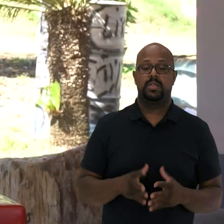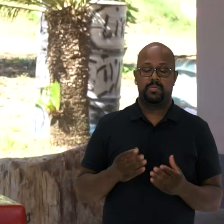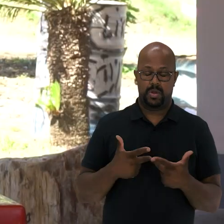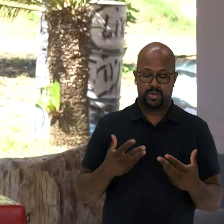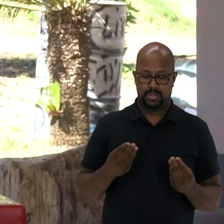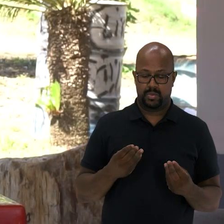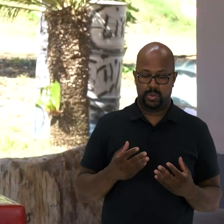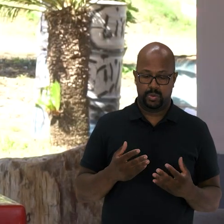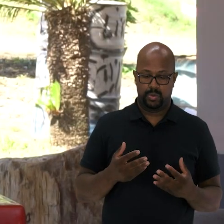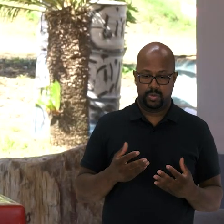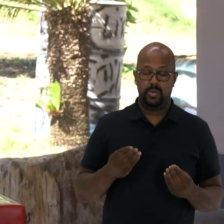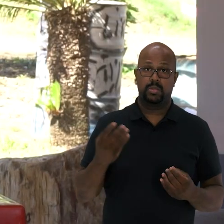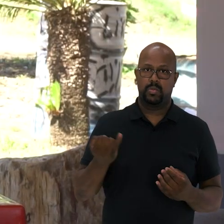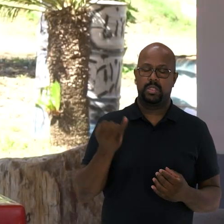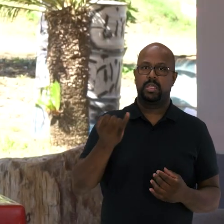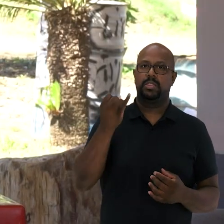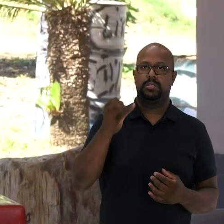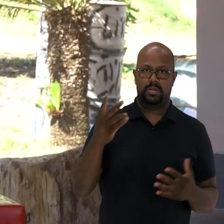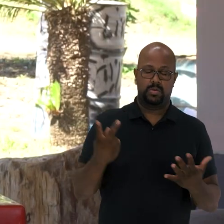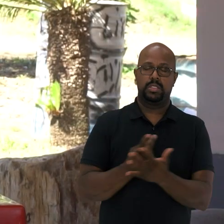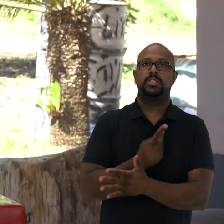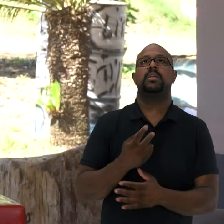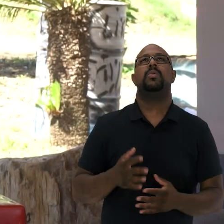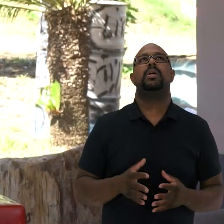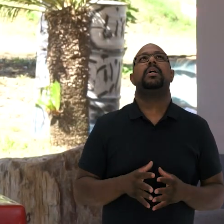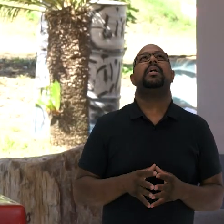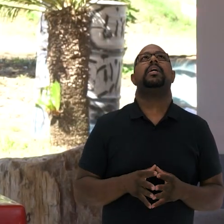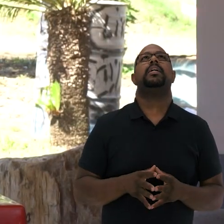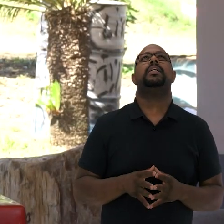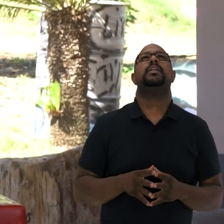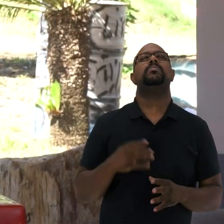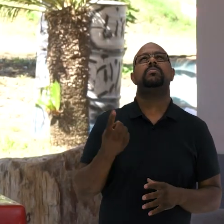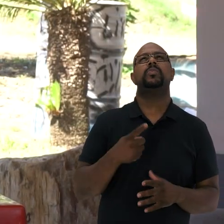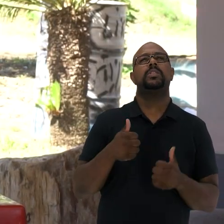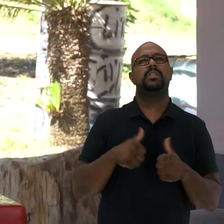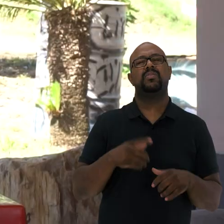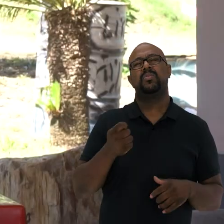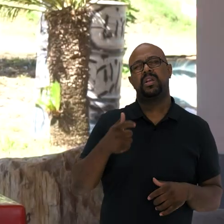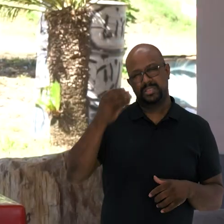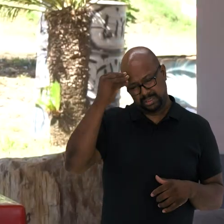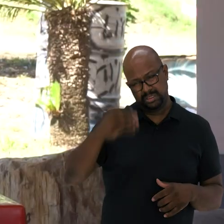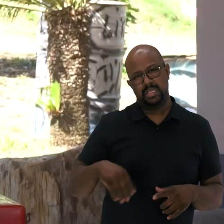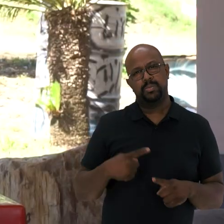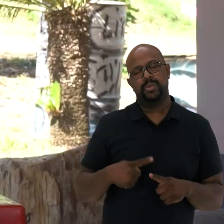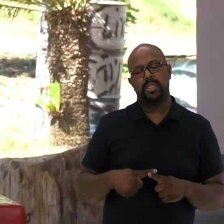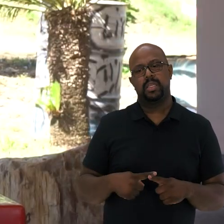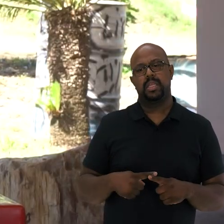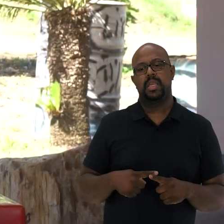E uma coisa assim, ó, muito importante que aconteceu, nós estava por desistir, que